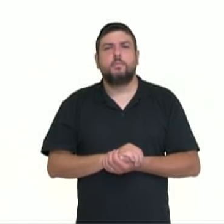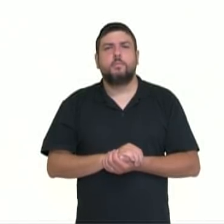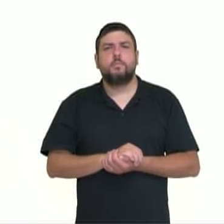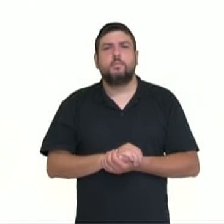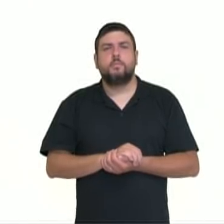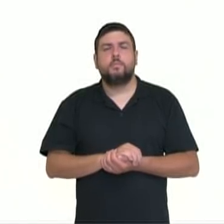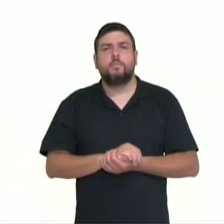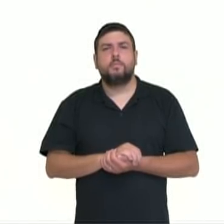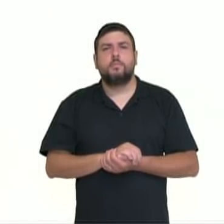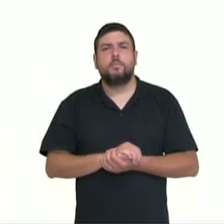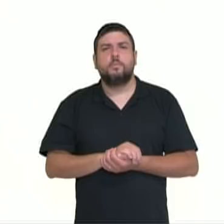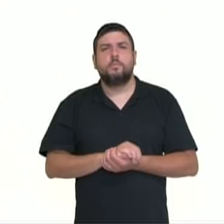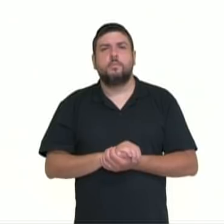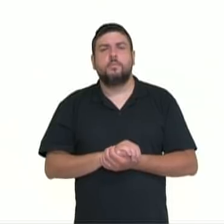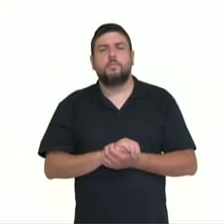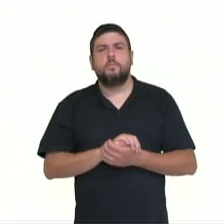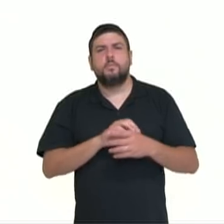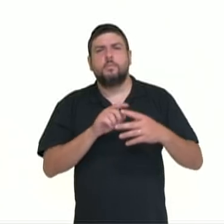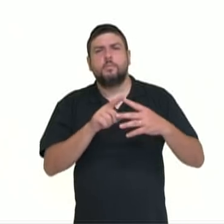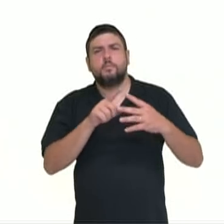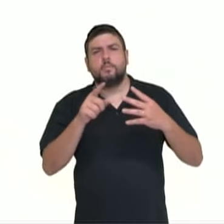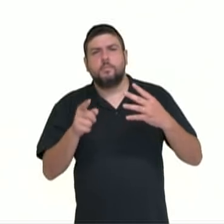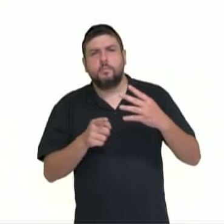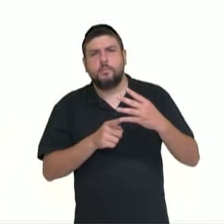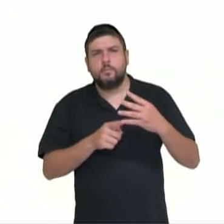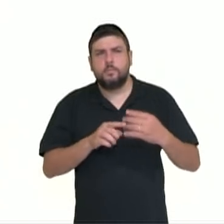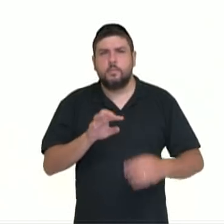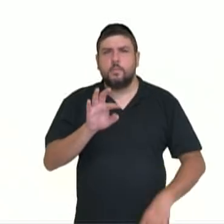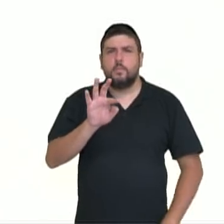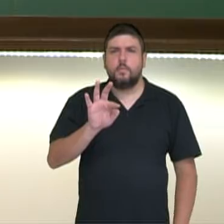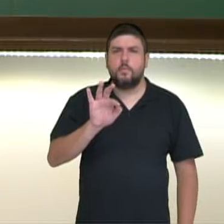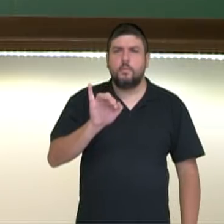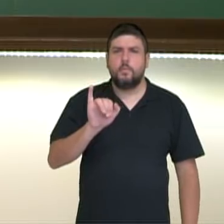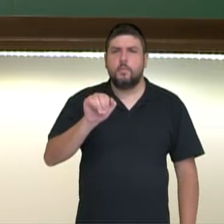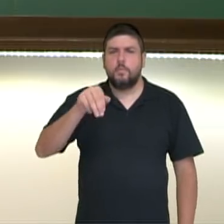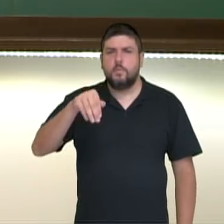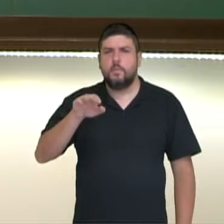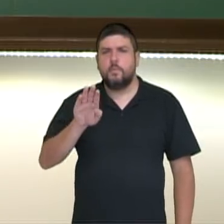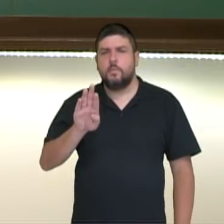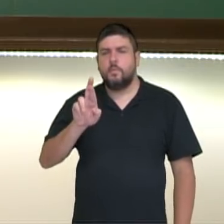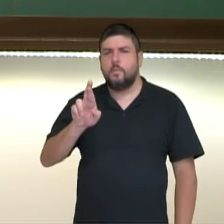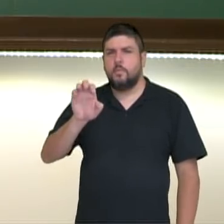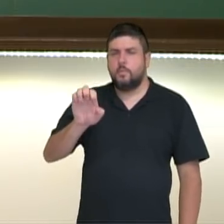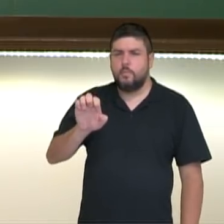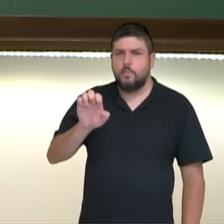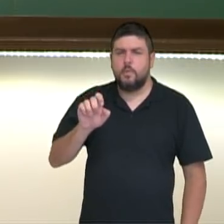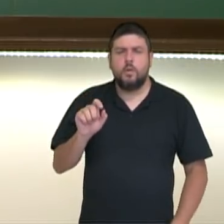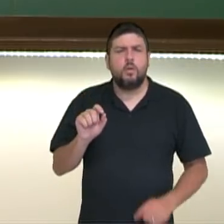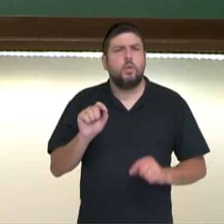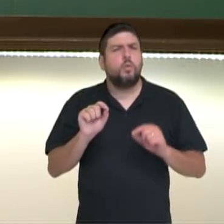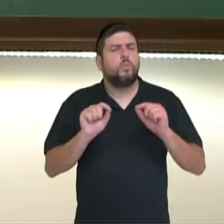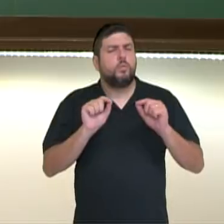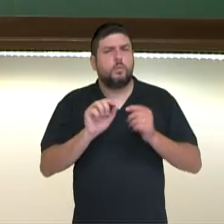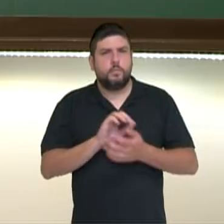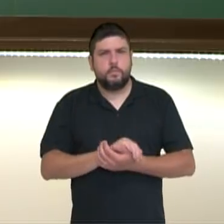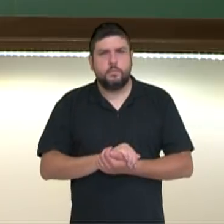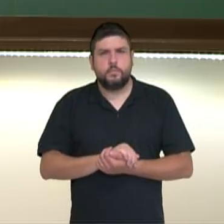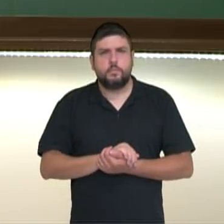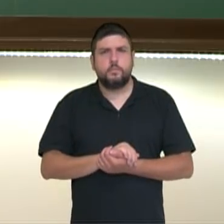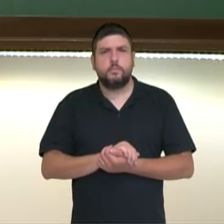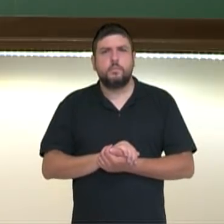E o timbre? O que será que vem a ser o timbre? Você já